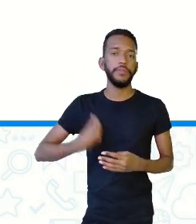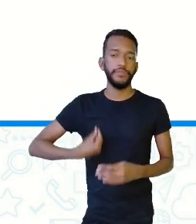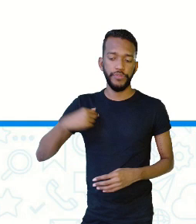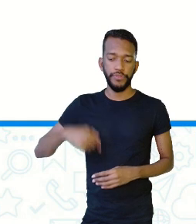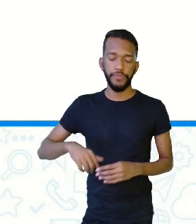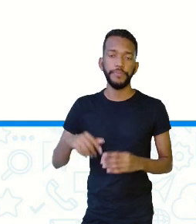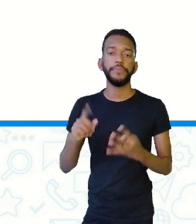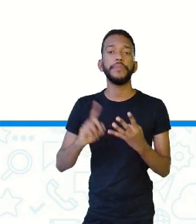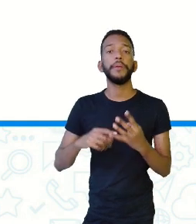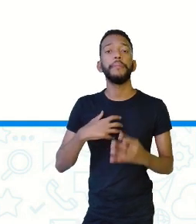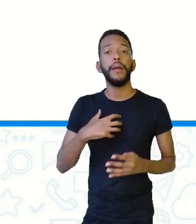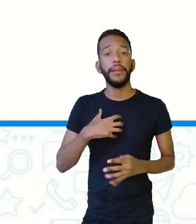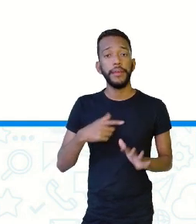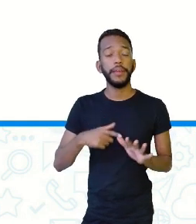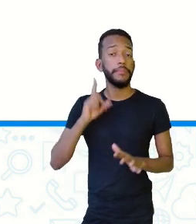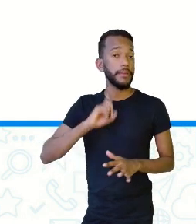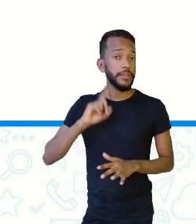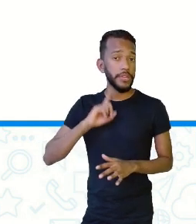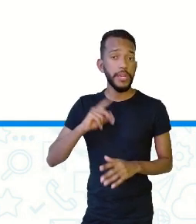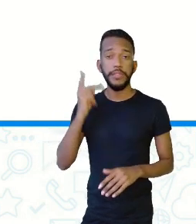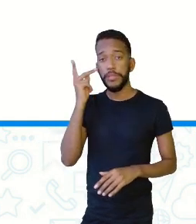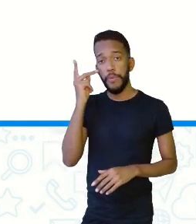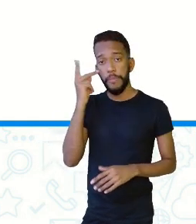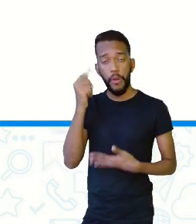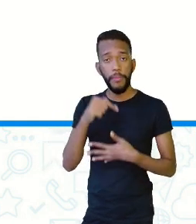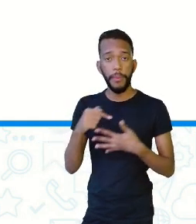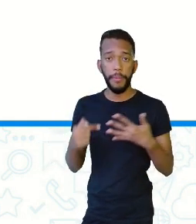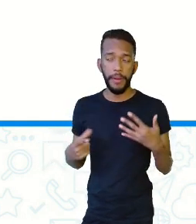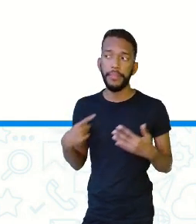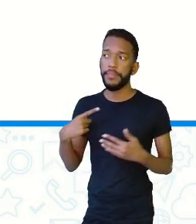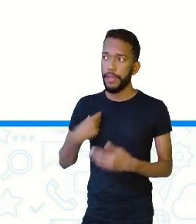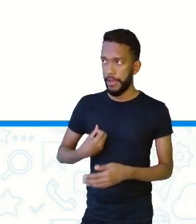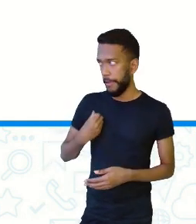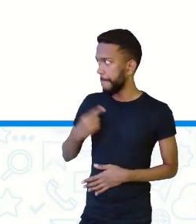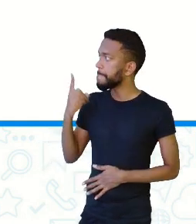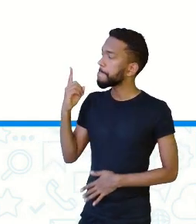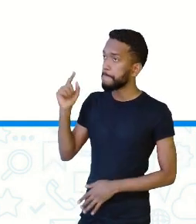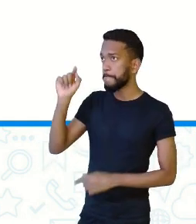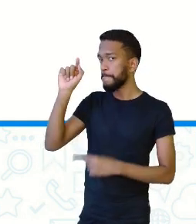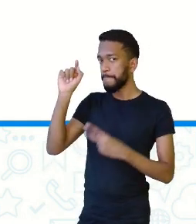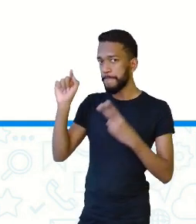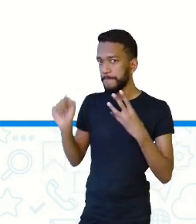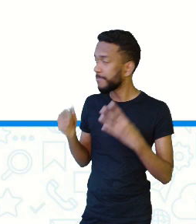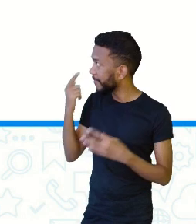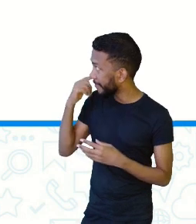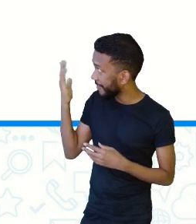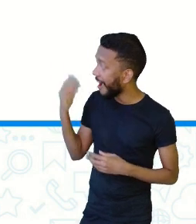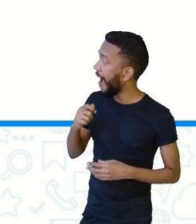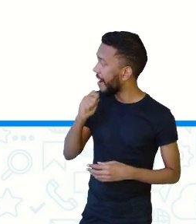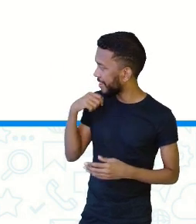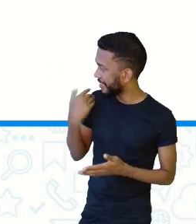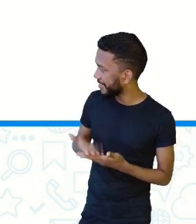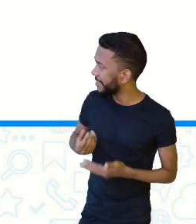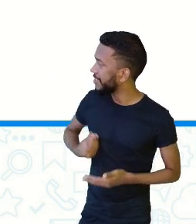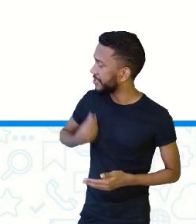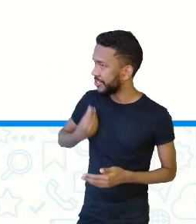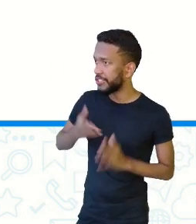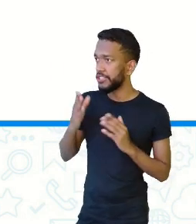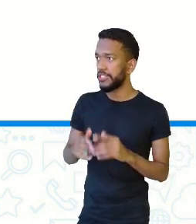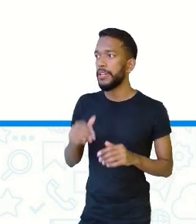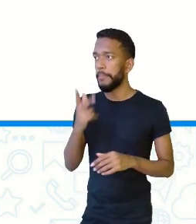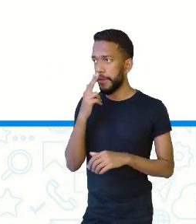na Bahia, Minas Gerais e São Paulo. Então, nós vimos aí os lugares onde existiam, e existe, né, porque esse mapa ele está um